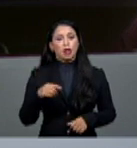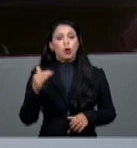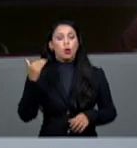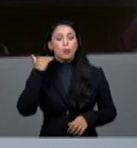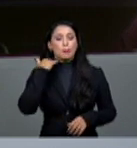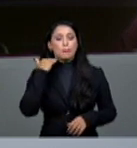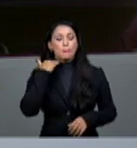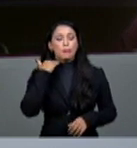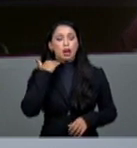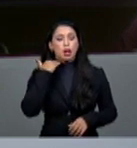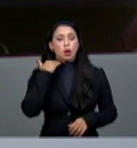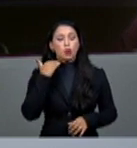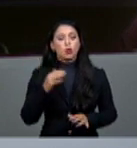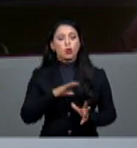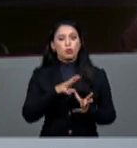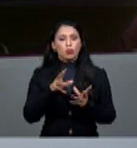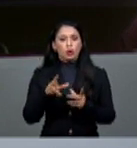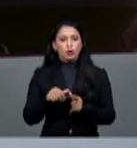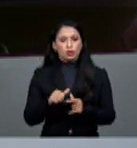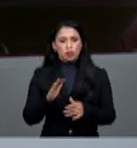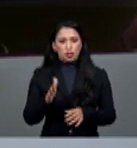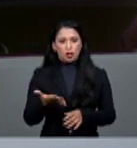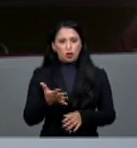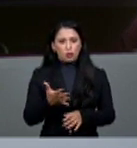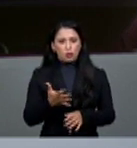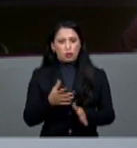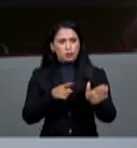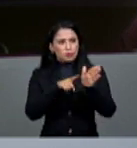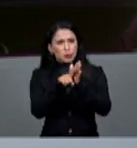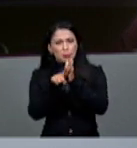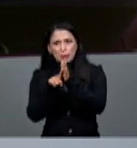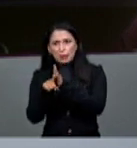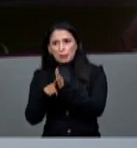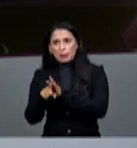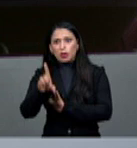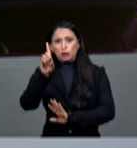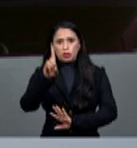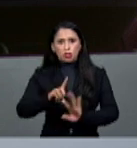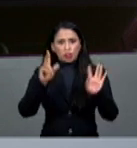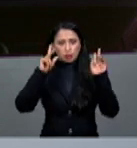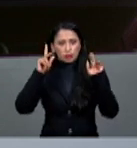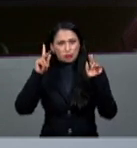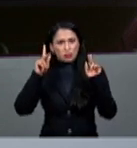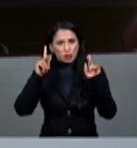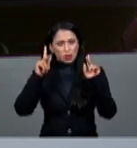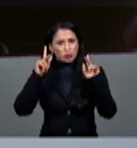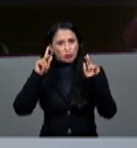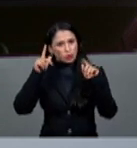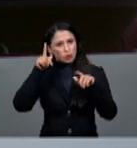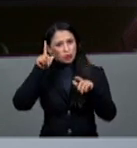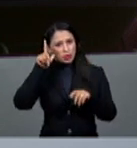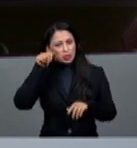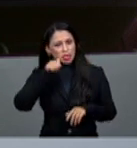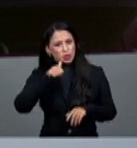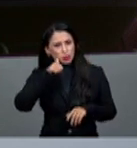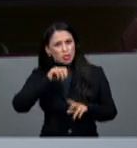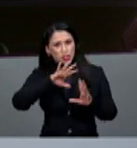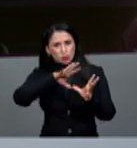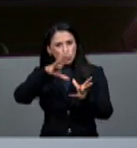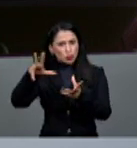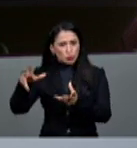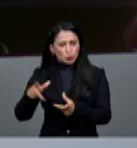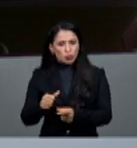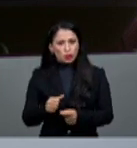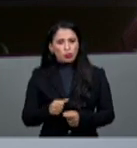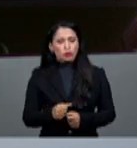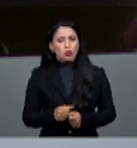ao mapear a situação dos direitos das mulheres ao redor do mundo, localizou